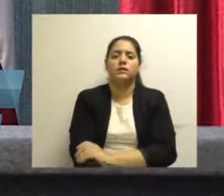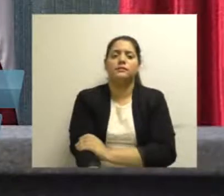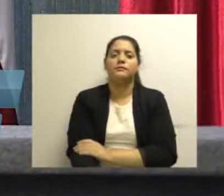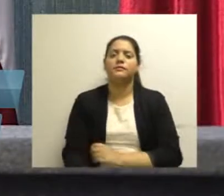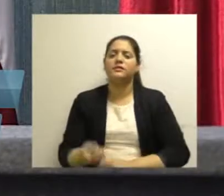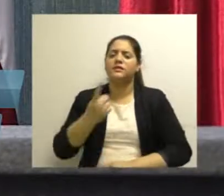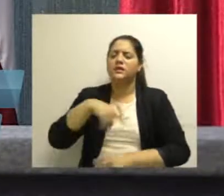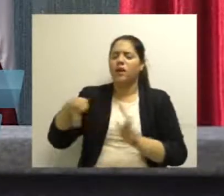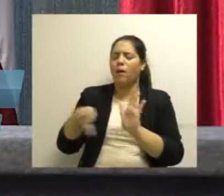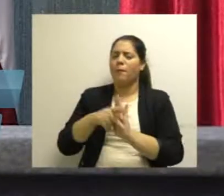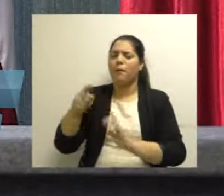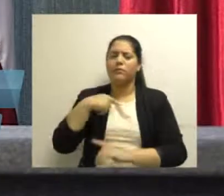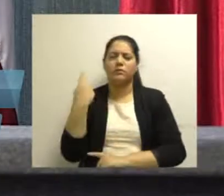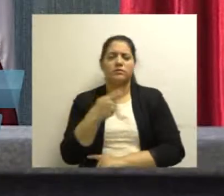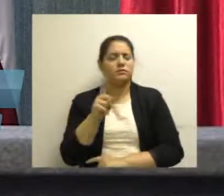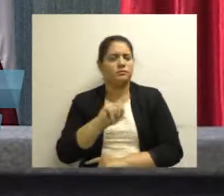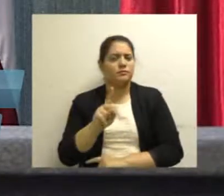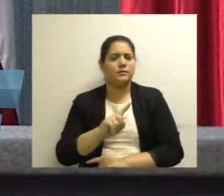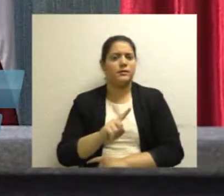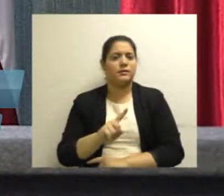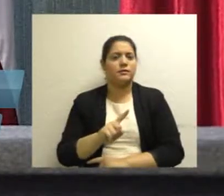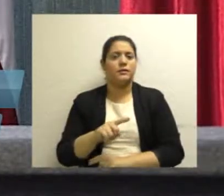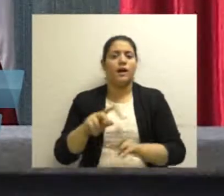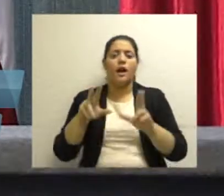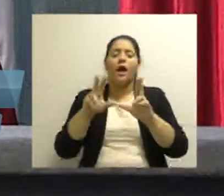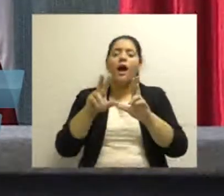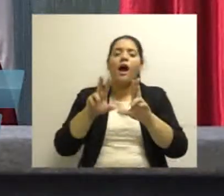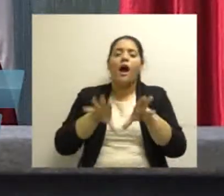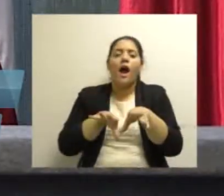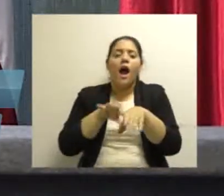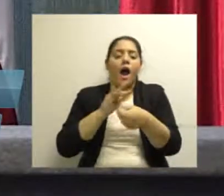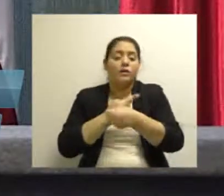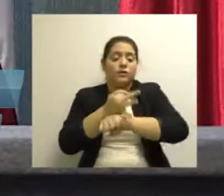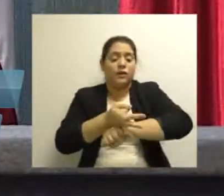não. As universidades hoje estão